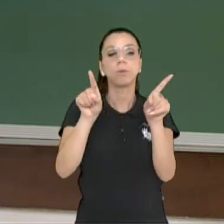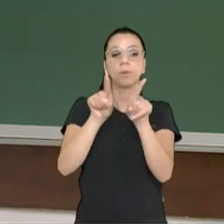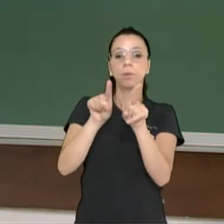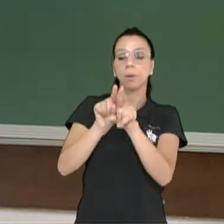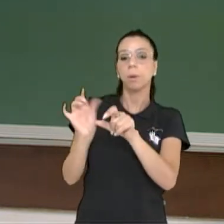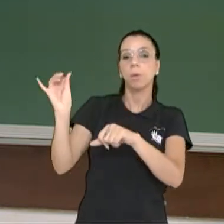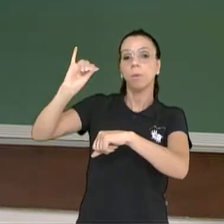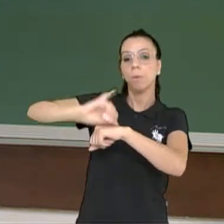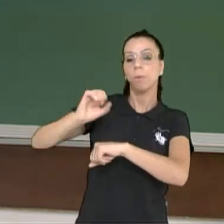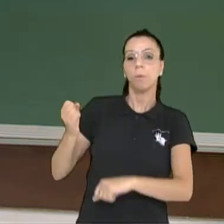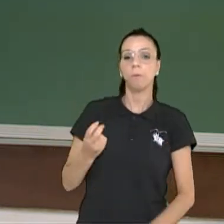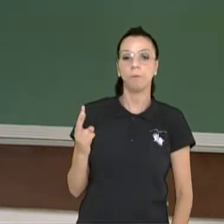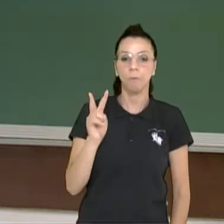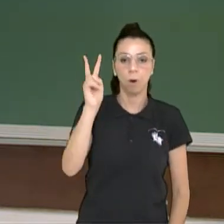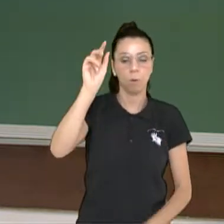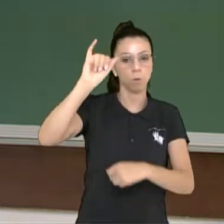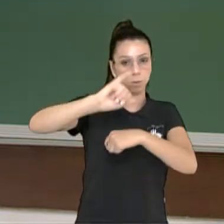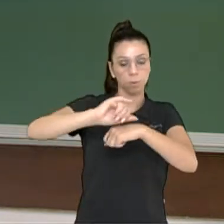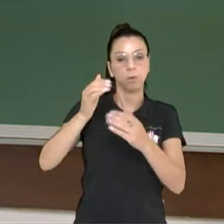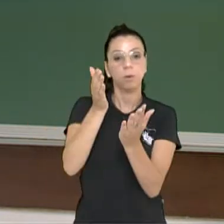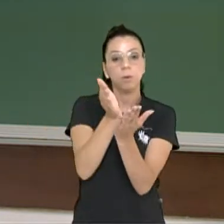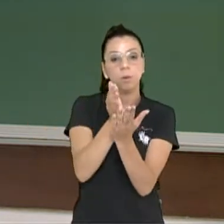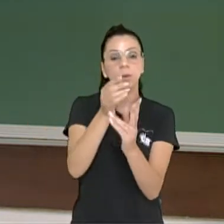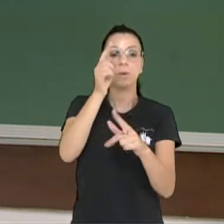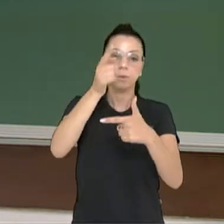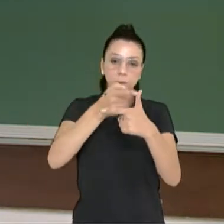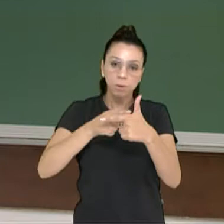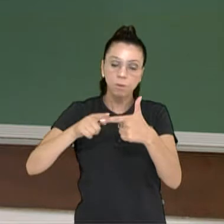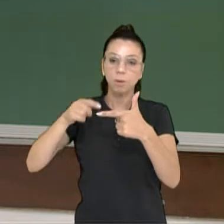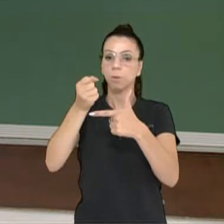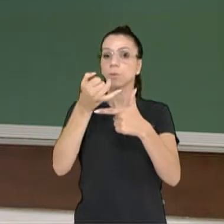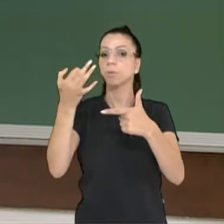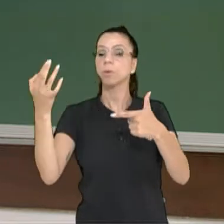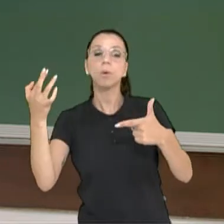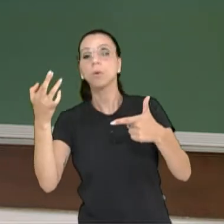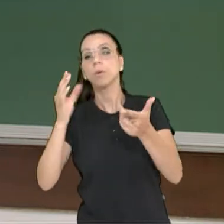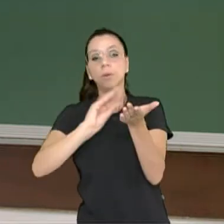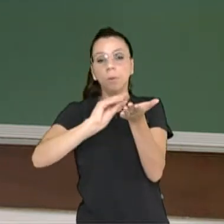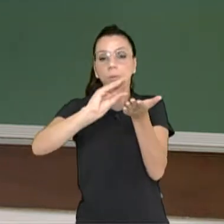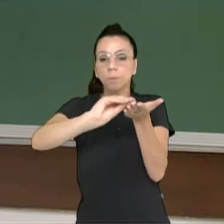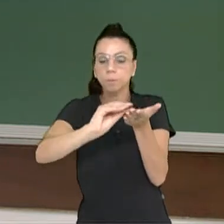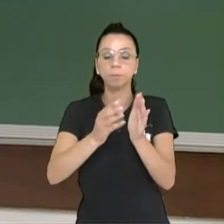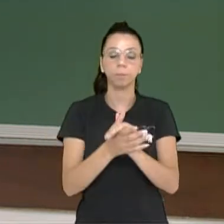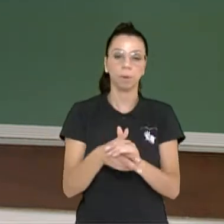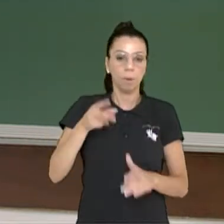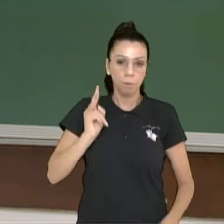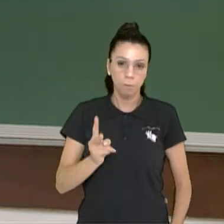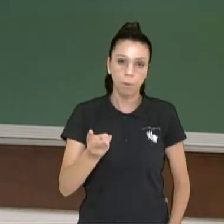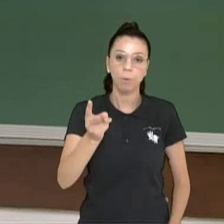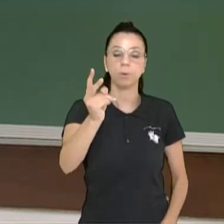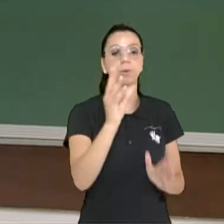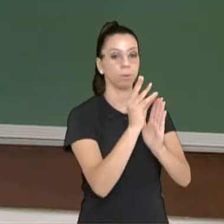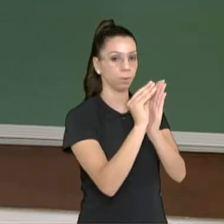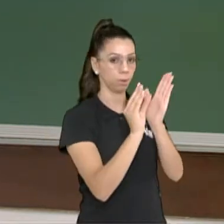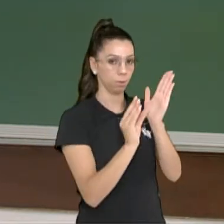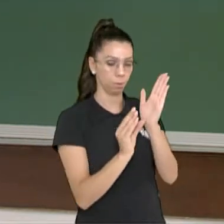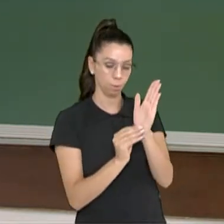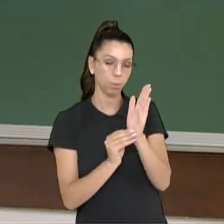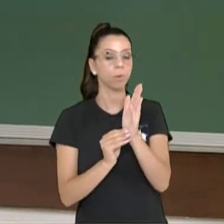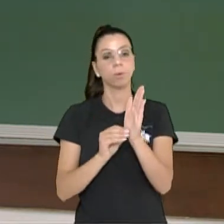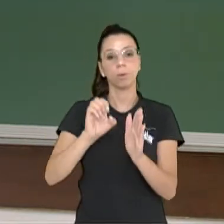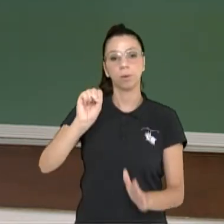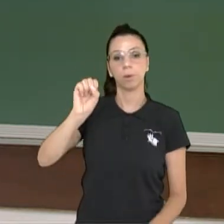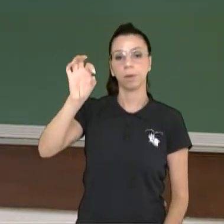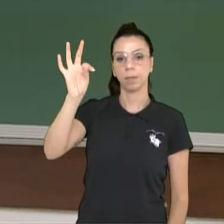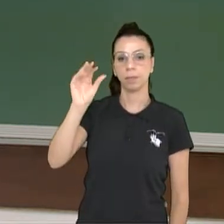medida central. Tudo isso dividido pelo número de elementos dessa amostra. Nós vamos continuar os nossos estudos com estatística, só que